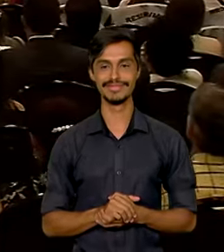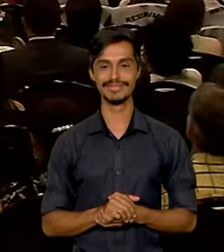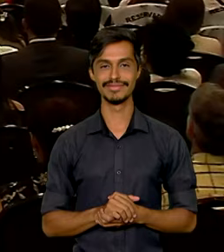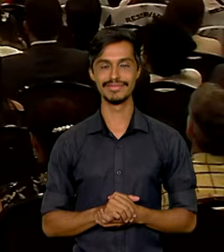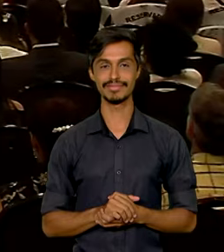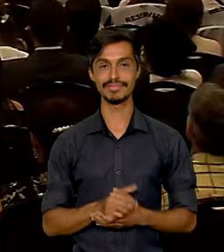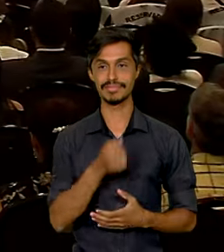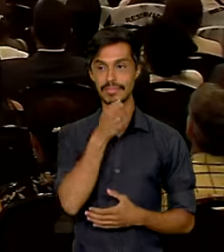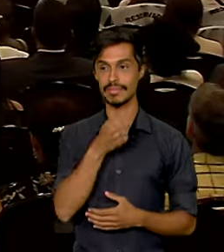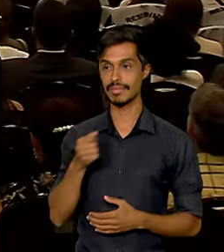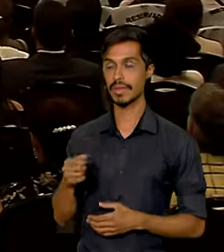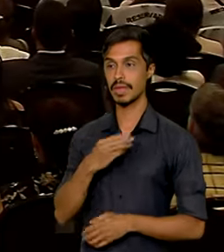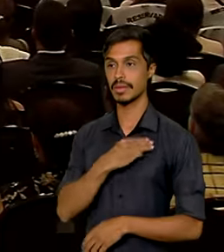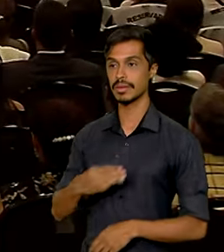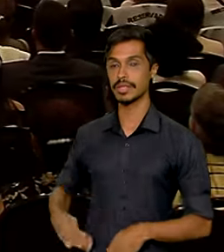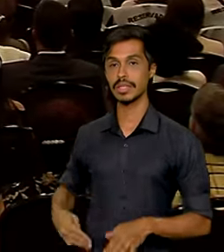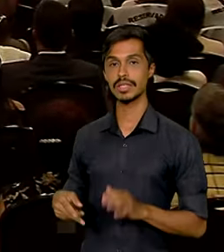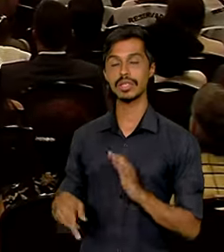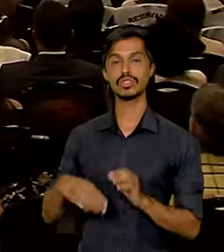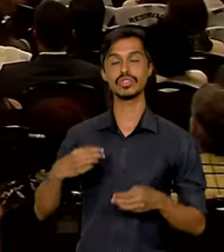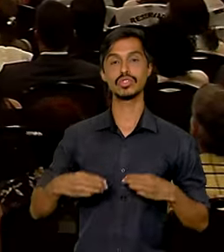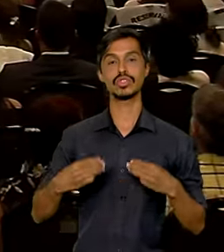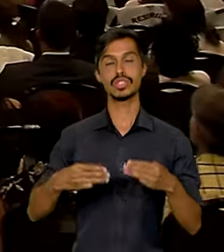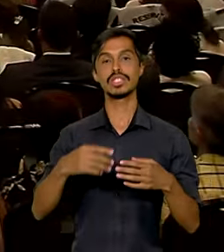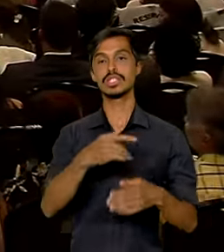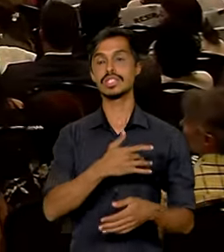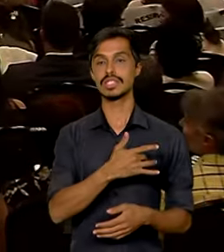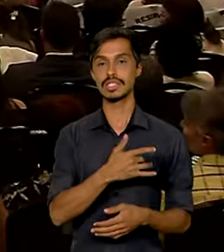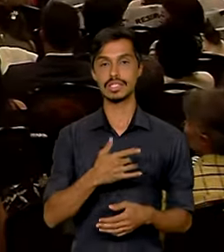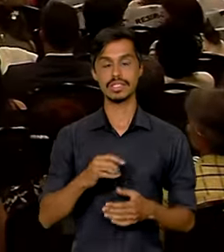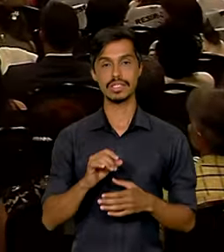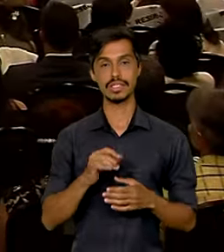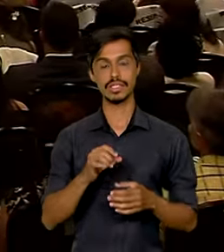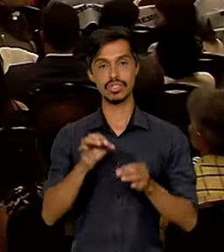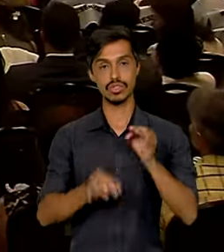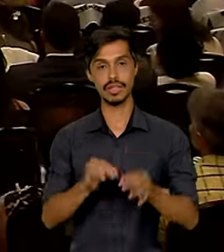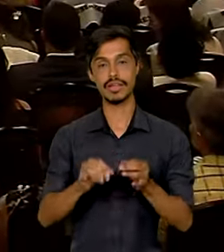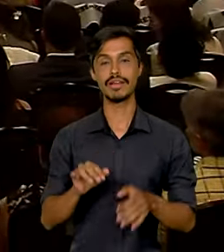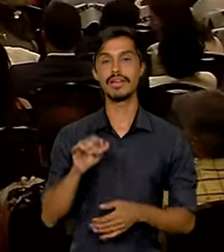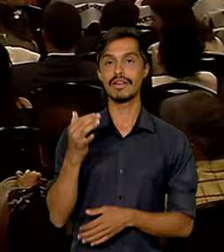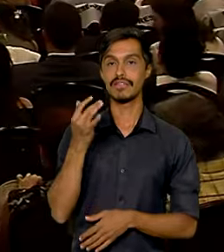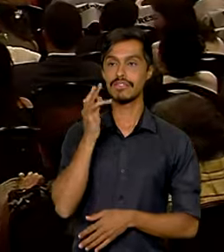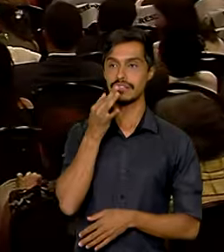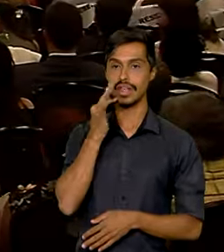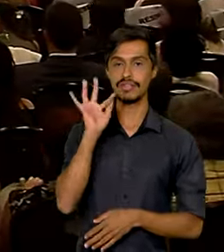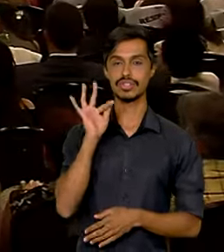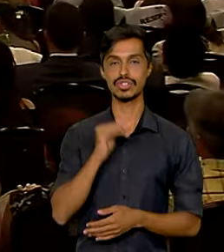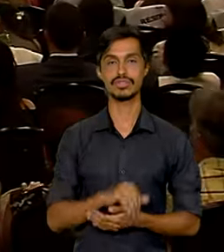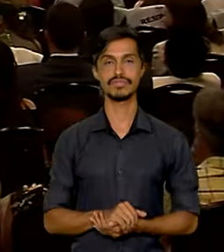Com a palavra, o ministro de Estado da Justiça e Segurança Pública, Flávio Dino.